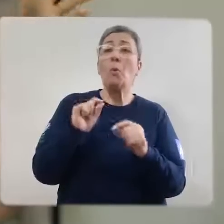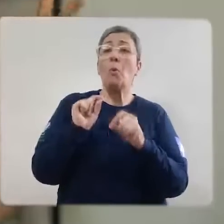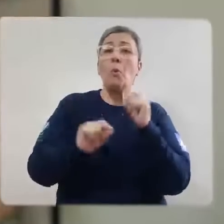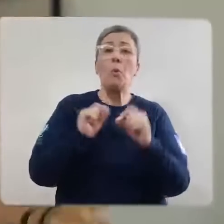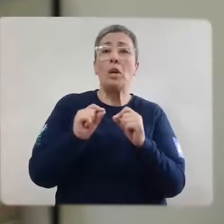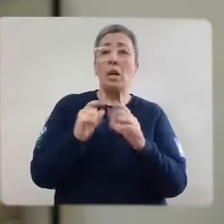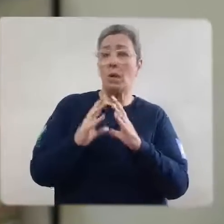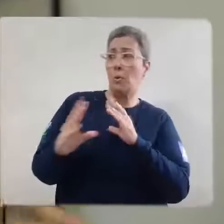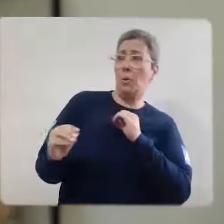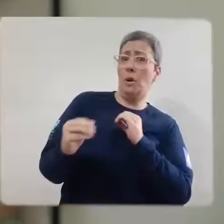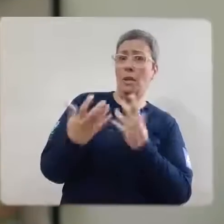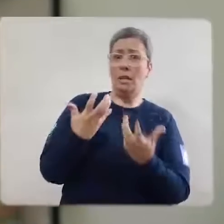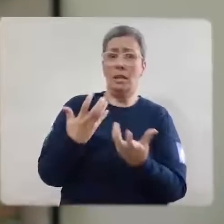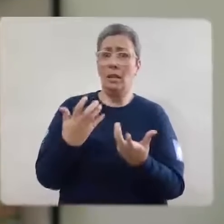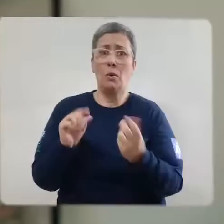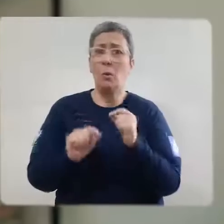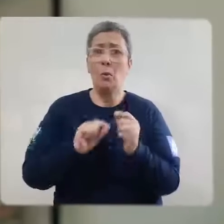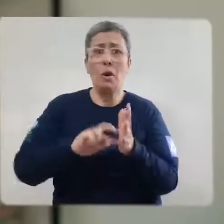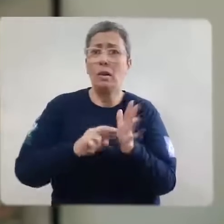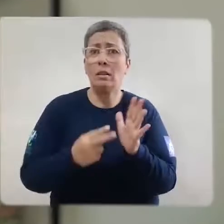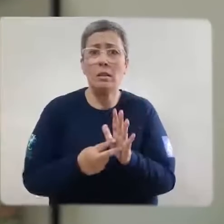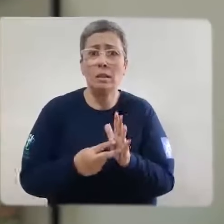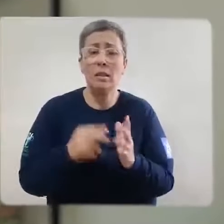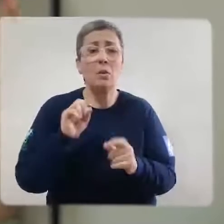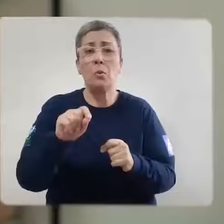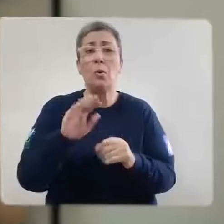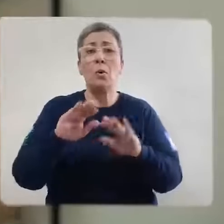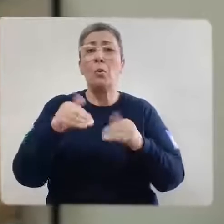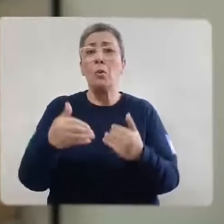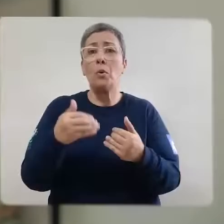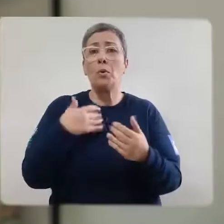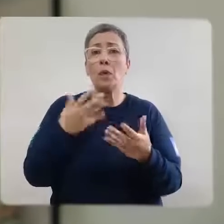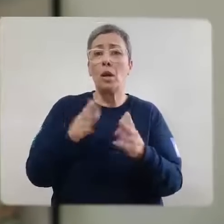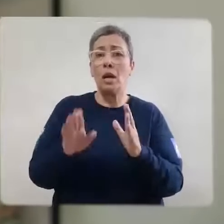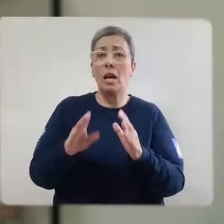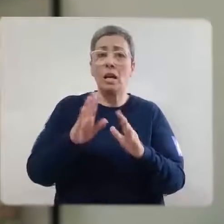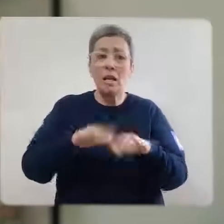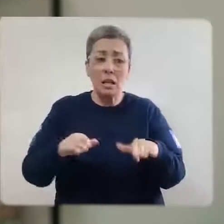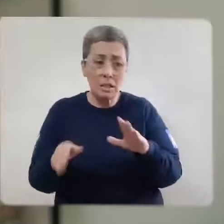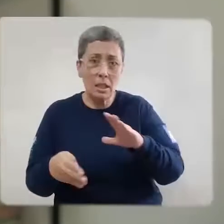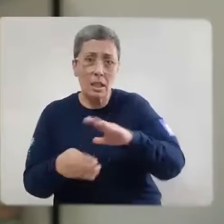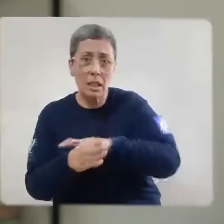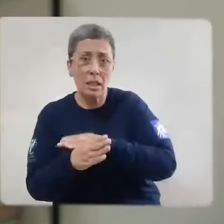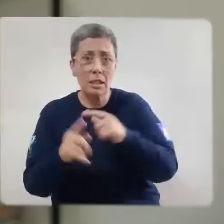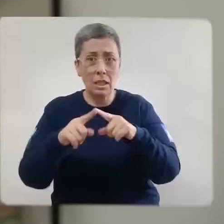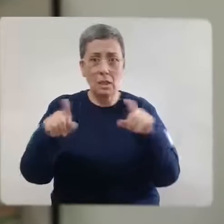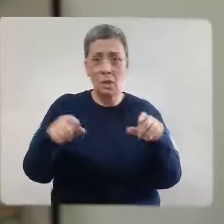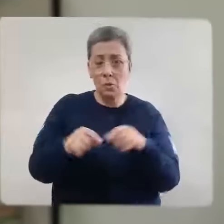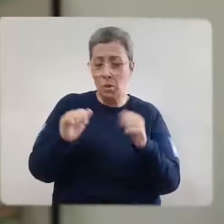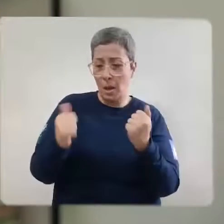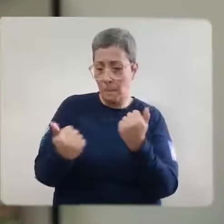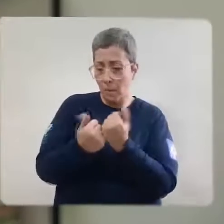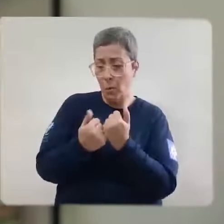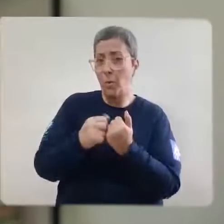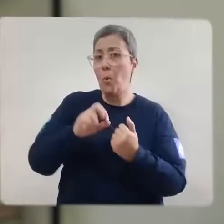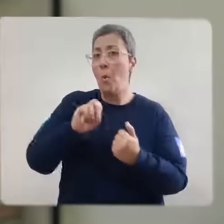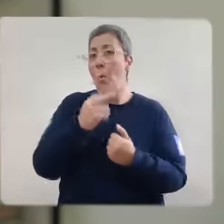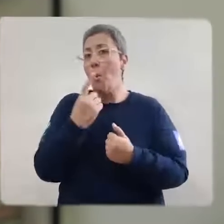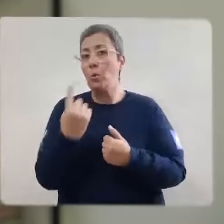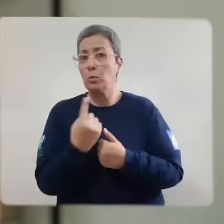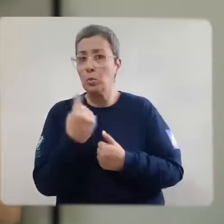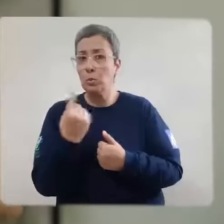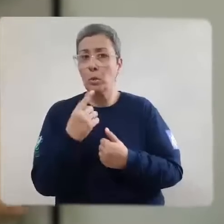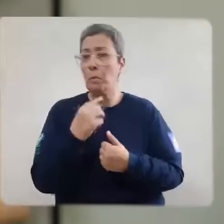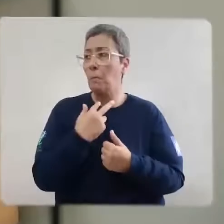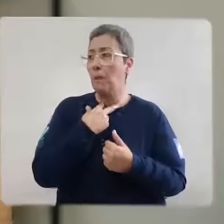são comportamentos de esquiva e de fuga de demanda? Quando a criança entra na sala, né, seja com apoio ou sem o